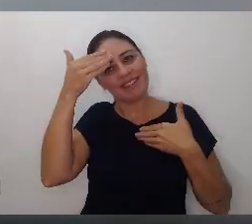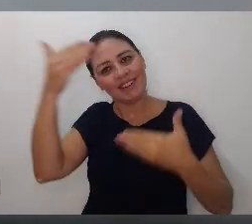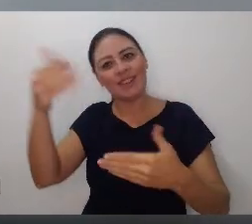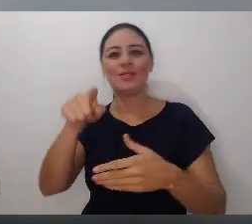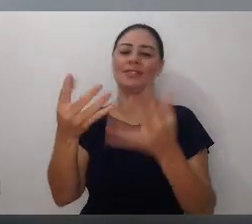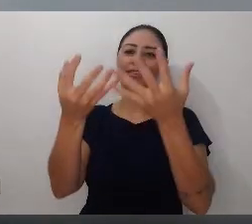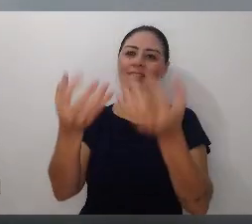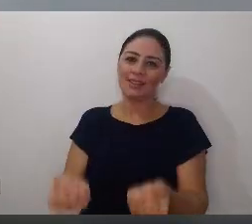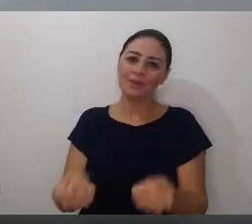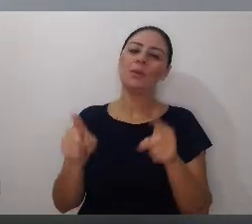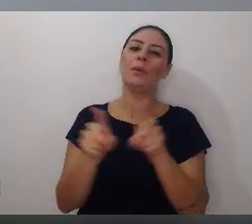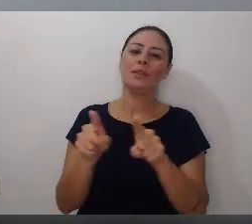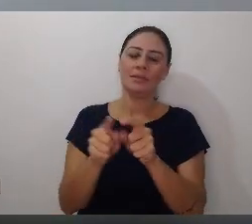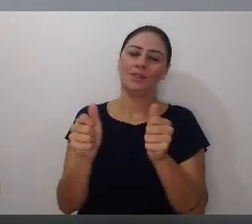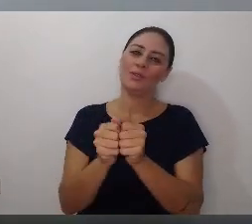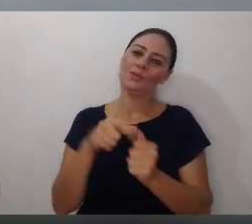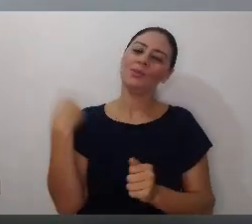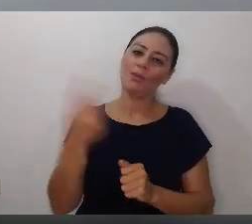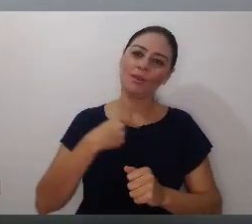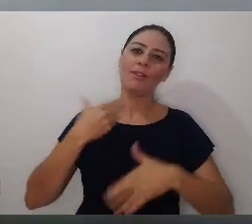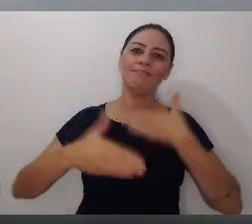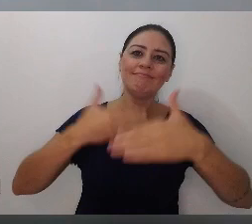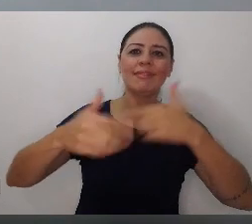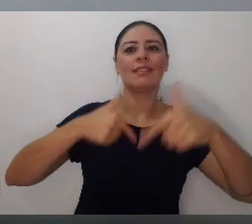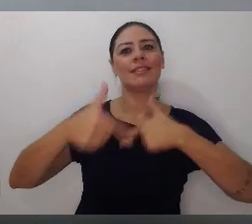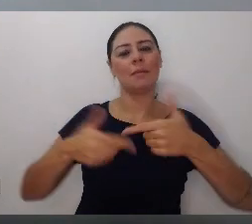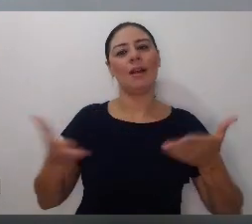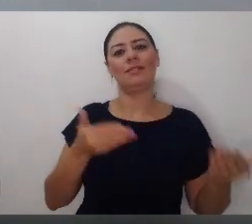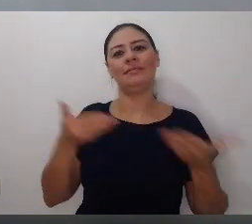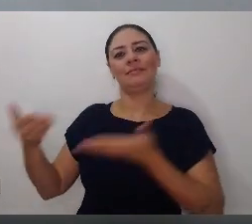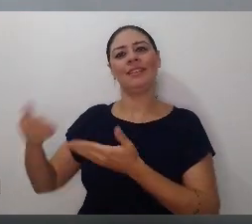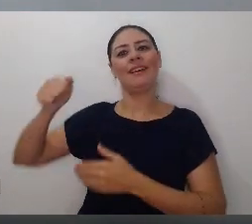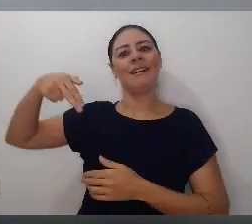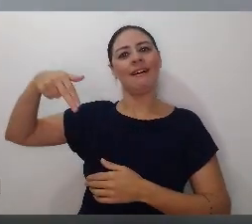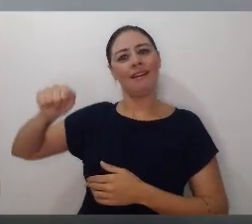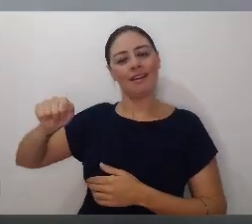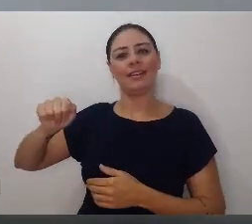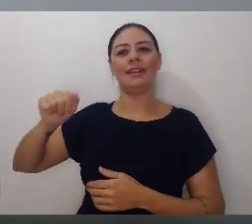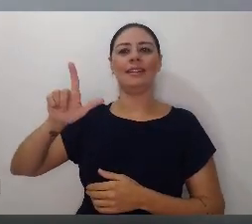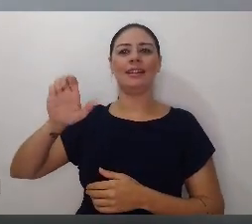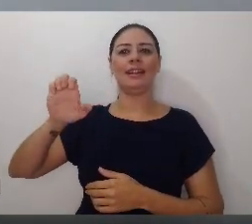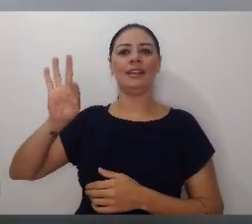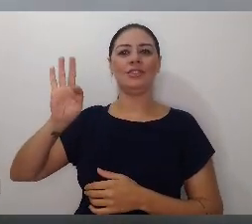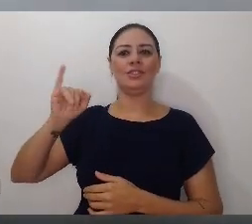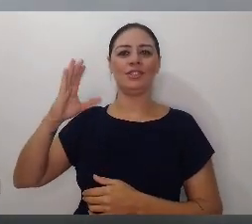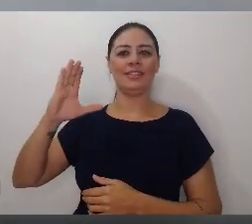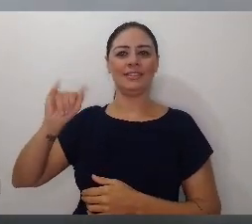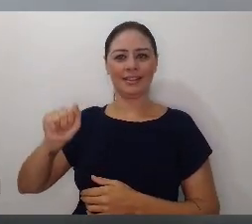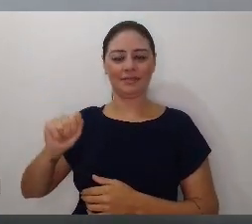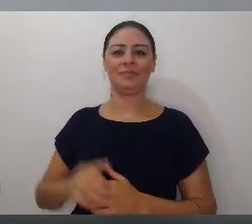momento, gratidão pela tua prontidão de estar conosco e desenvolver esse trabalho. Eu passo para a Ana Letícia, das